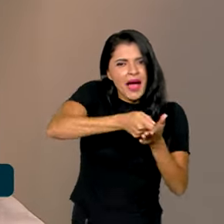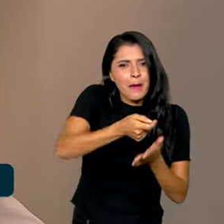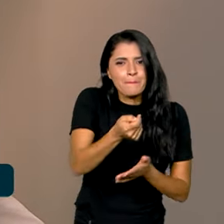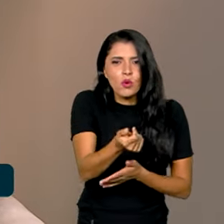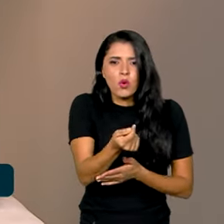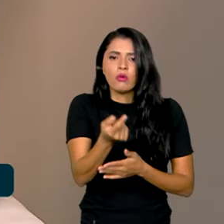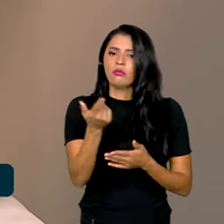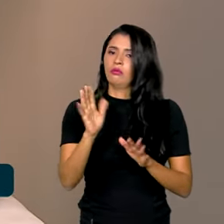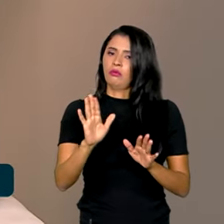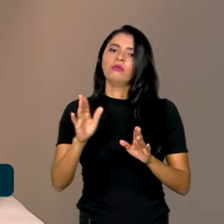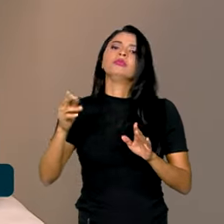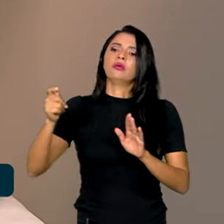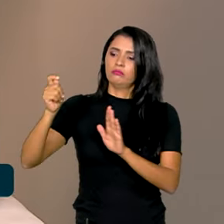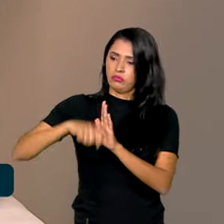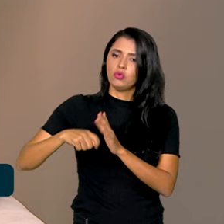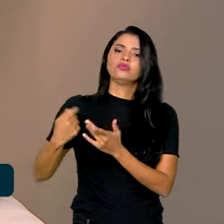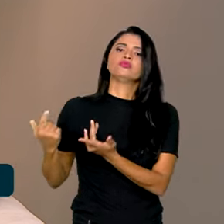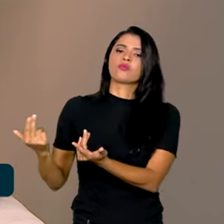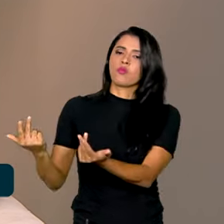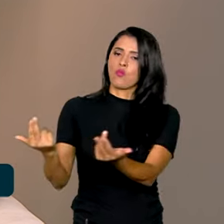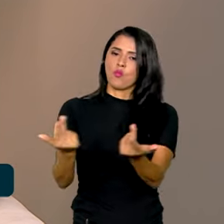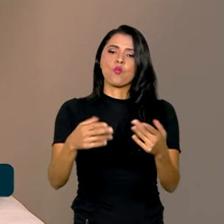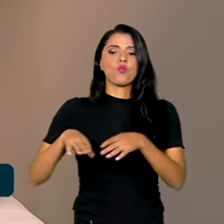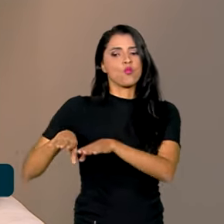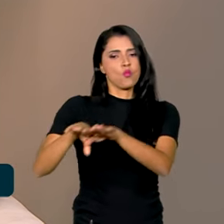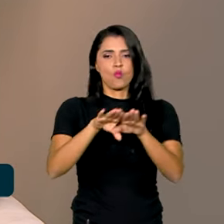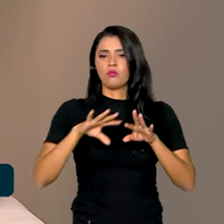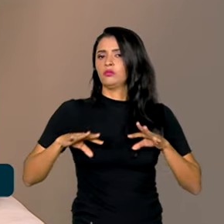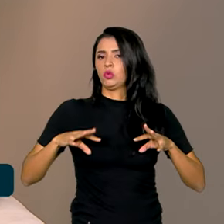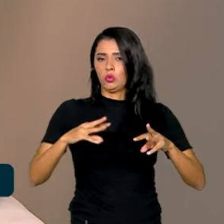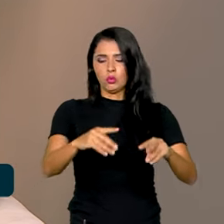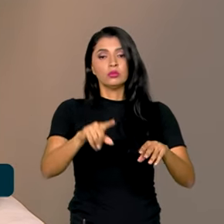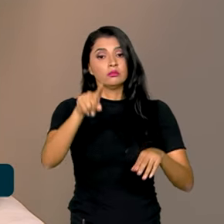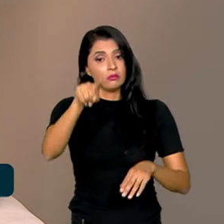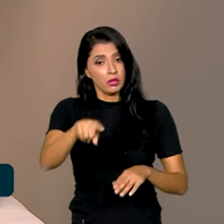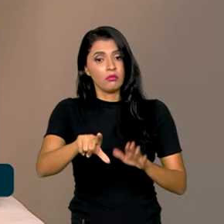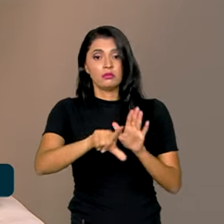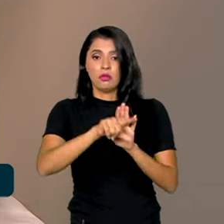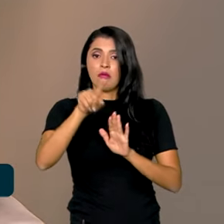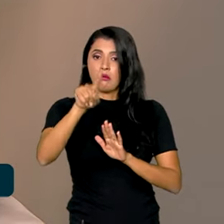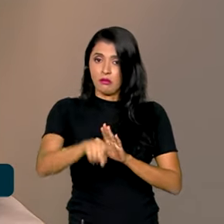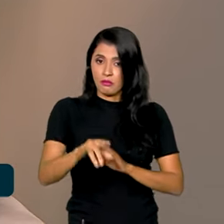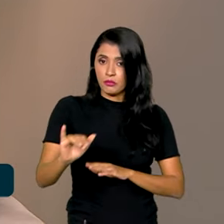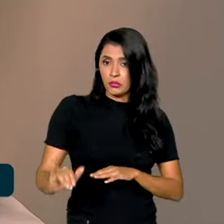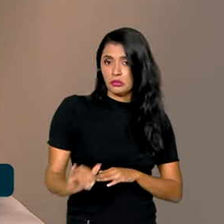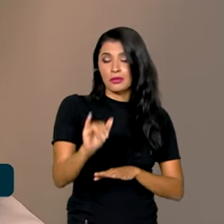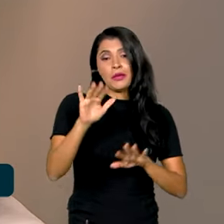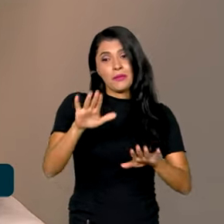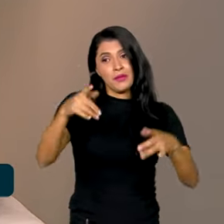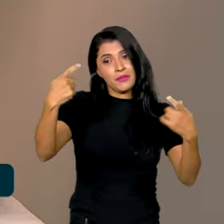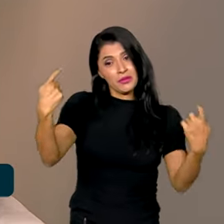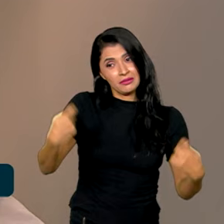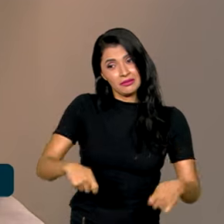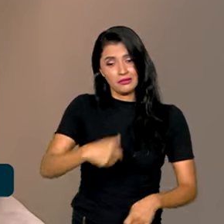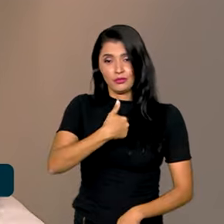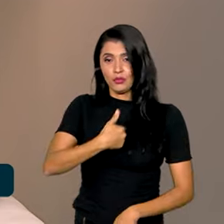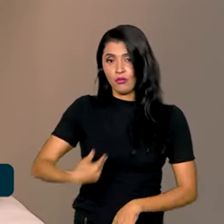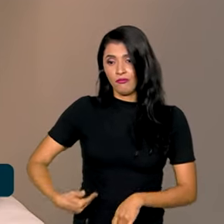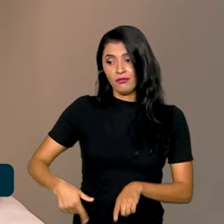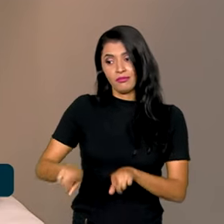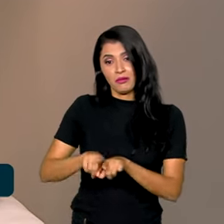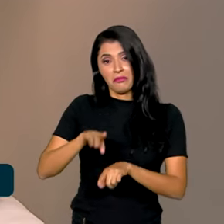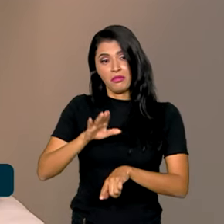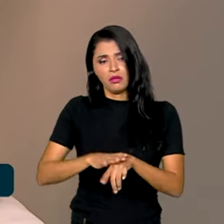ser igualitário para todos, né? Então, essa sanção, ela é importante. Agora, de fato, preciso que o governo acompanhe,